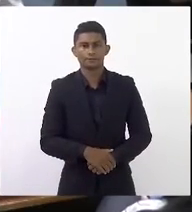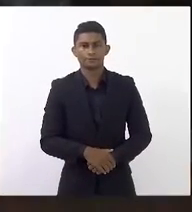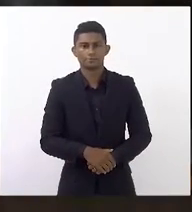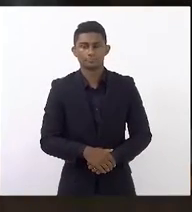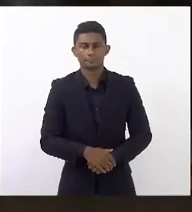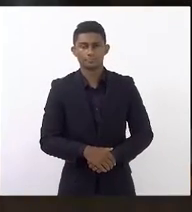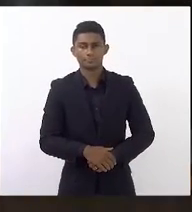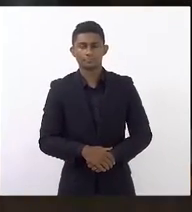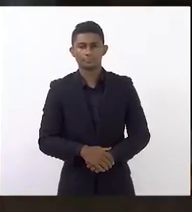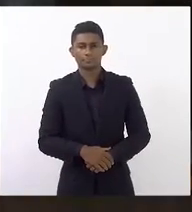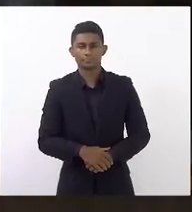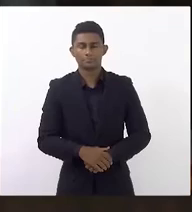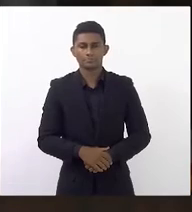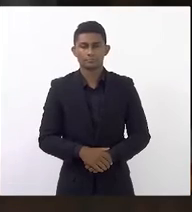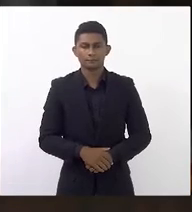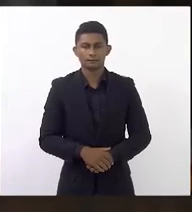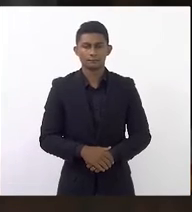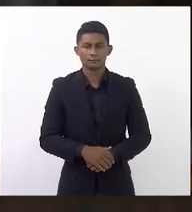Abstenção.